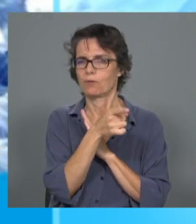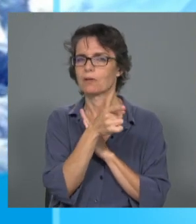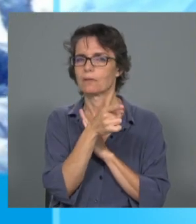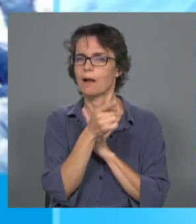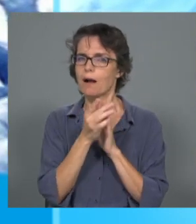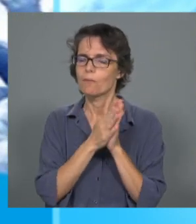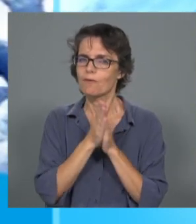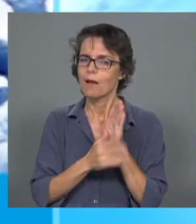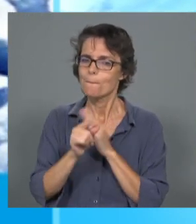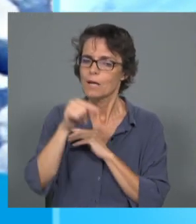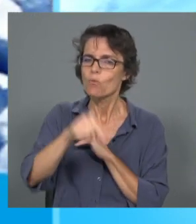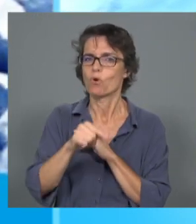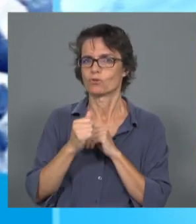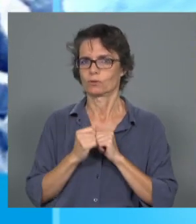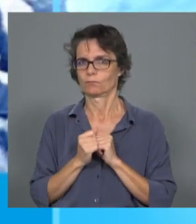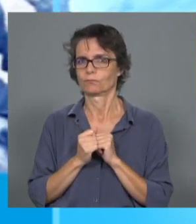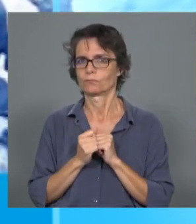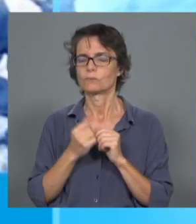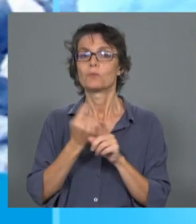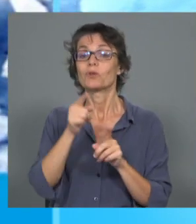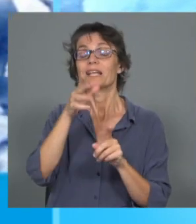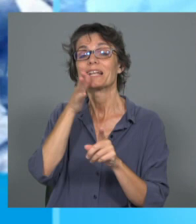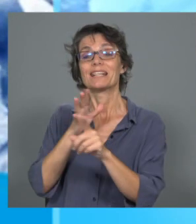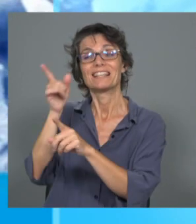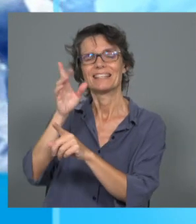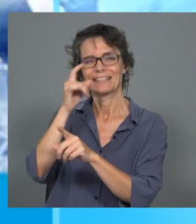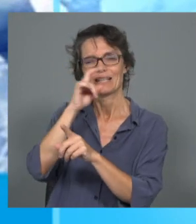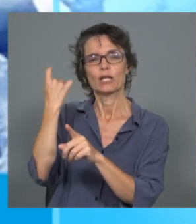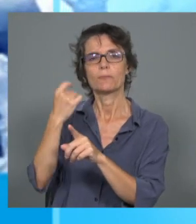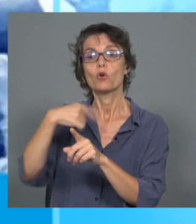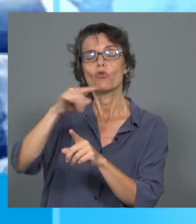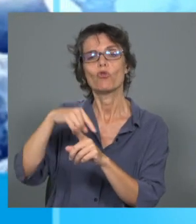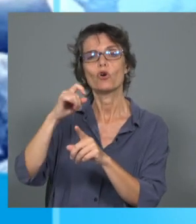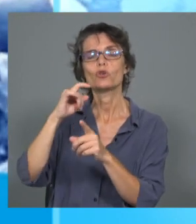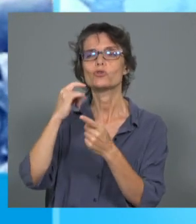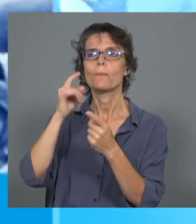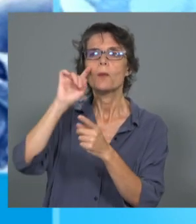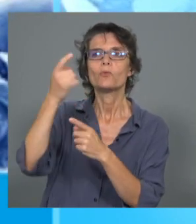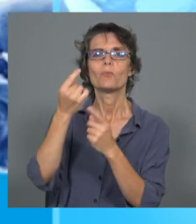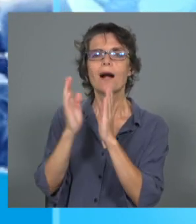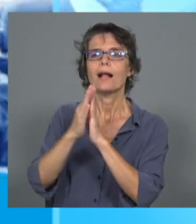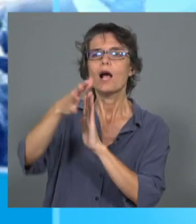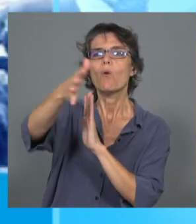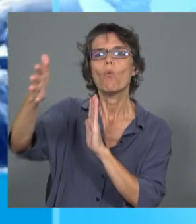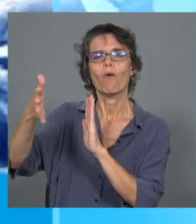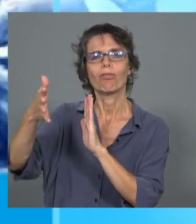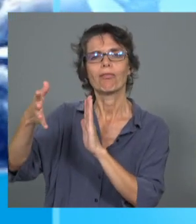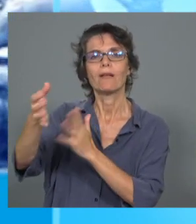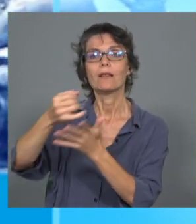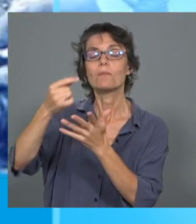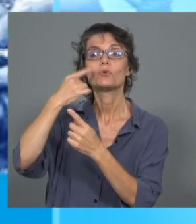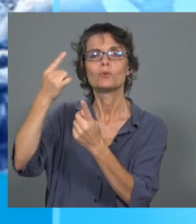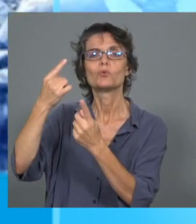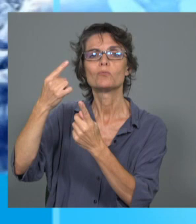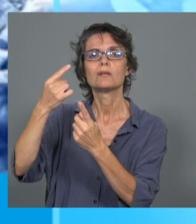utilizado hoje, que era, como ele dizia, fomos à procura da expressão da Igreja na praça pública e a praça mais pública que havia era a televisão.